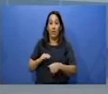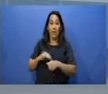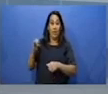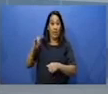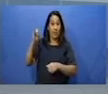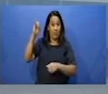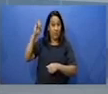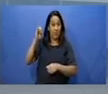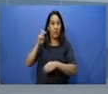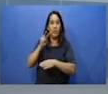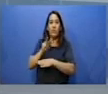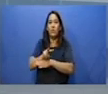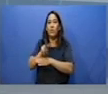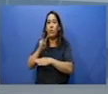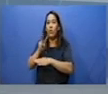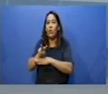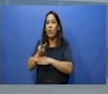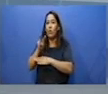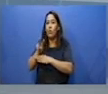cuidar